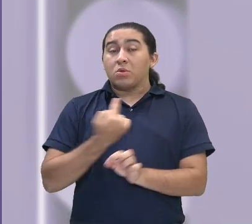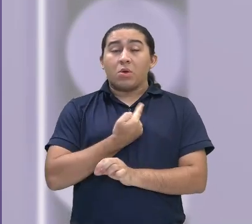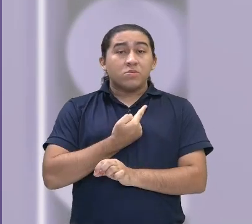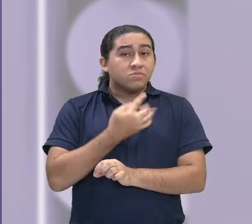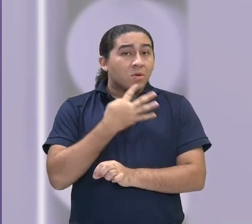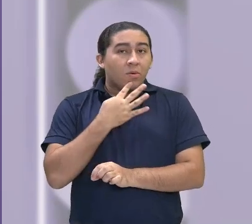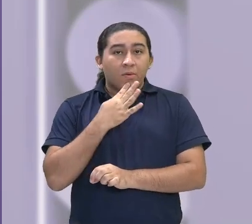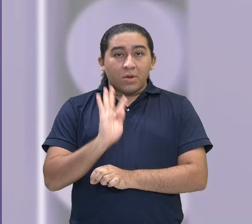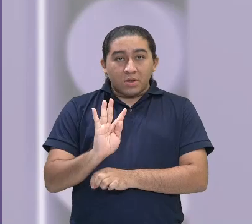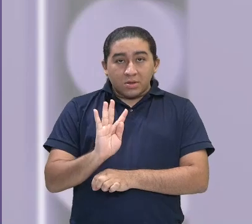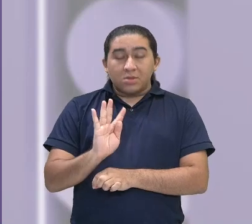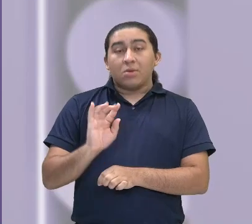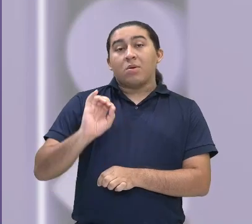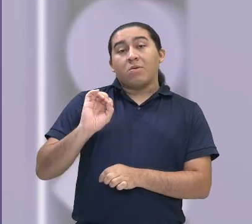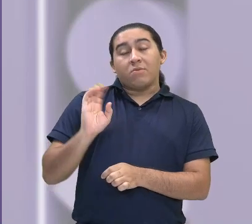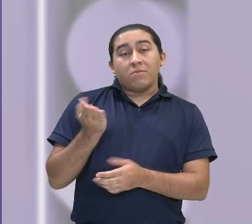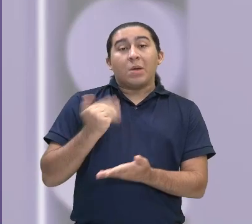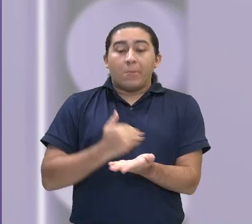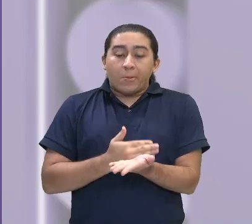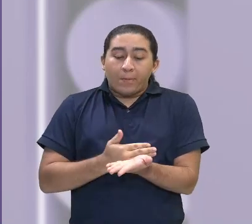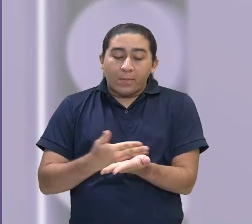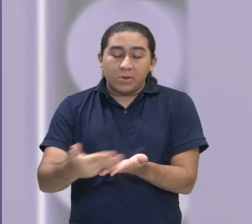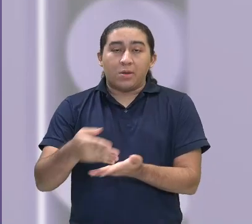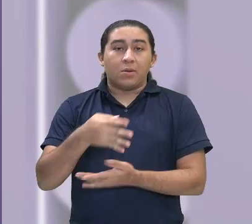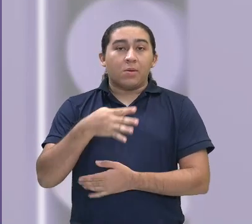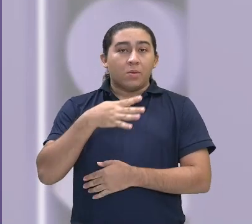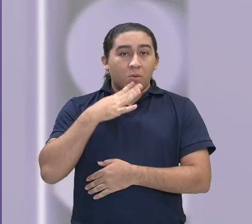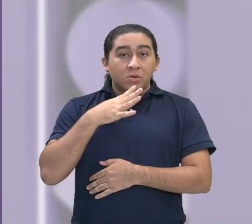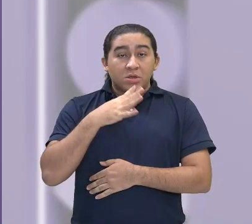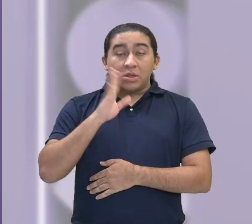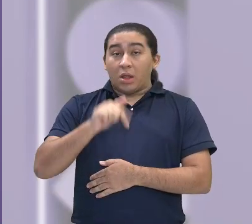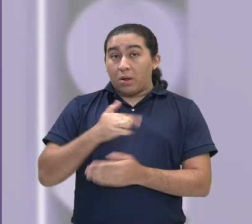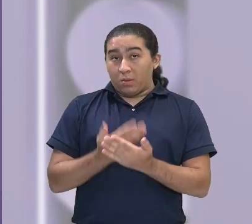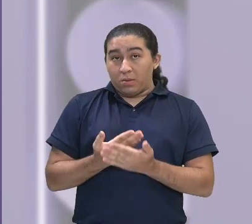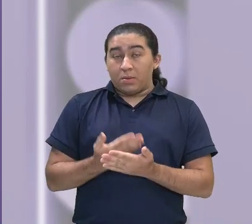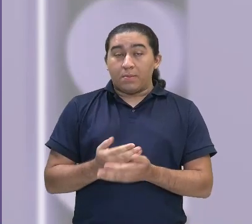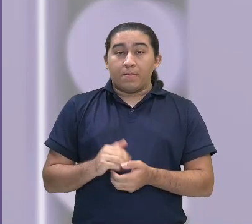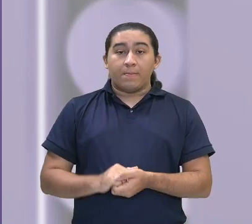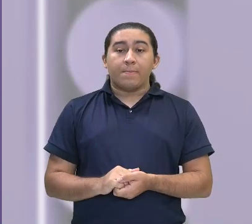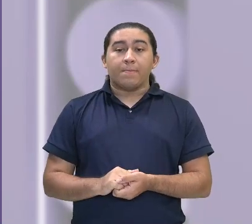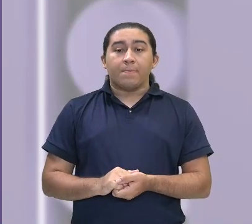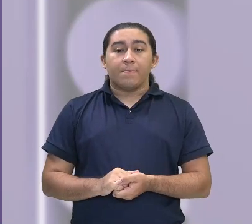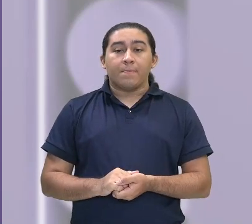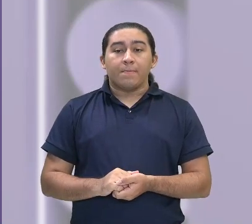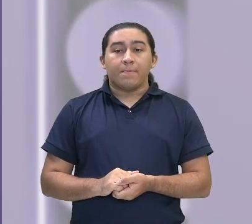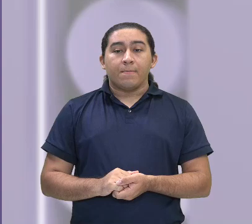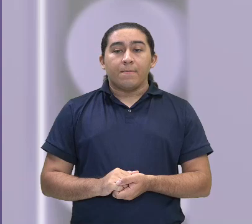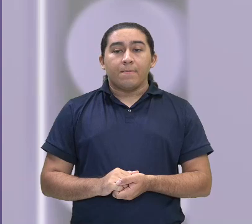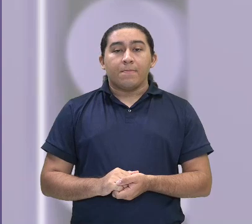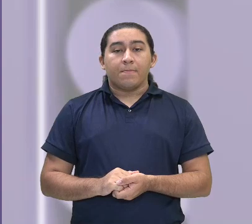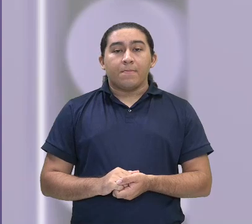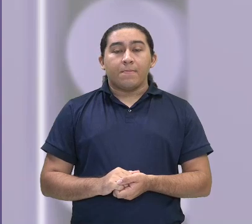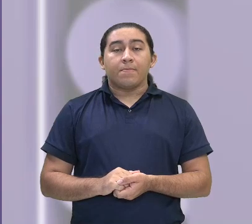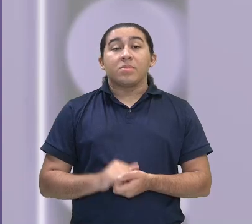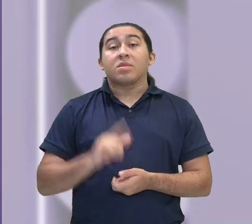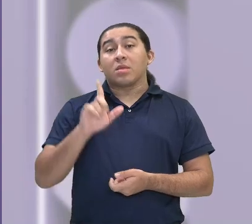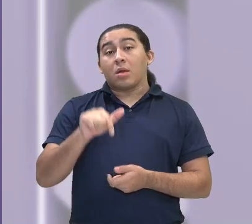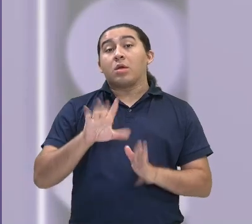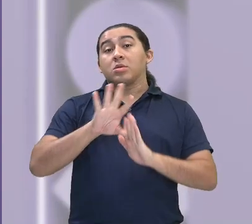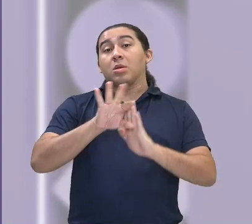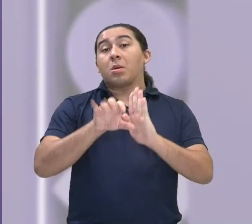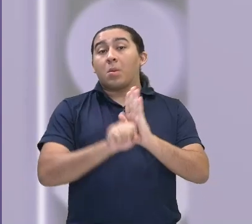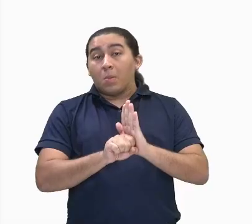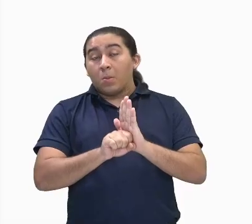não conhecemos e vamos começar a conhecer nas nossas aulas, que é a questão dos símbolos,